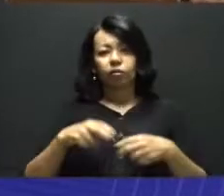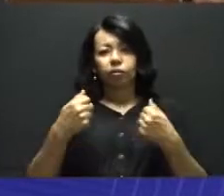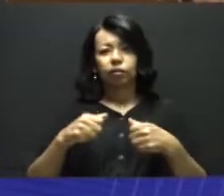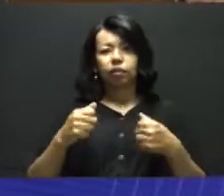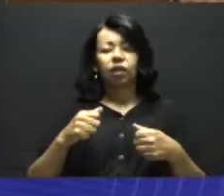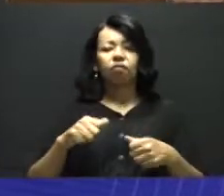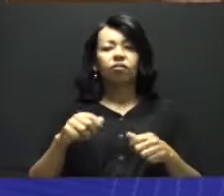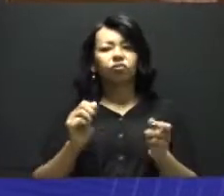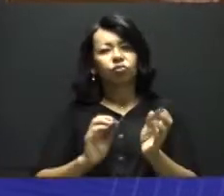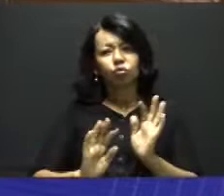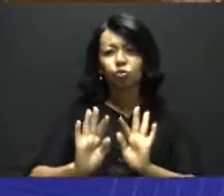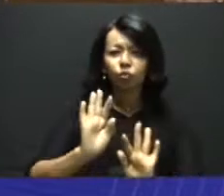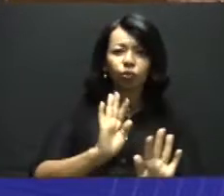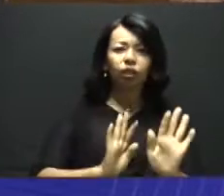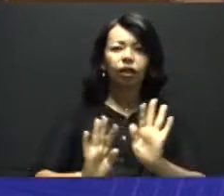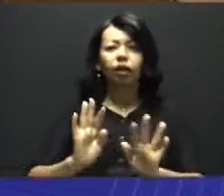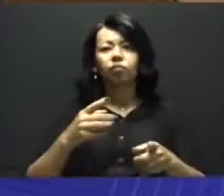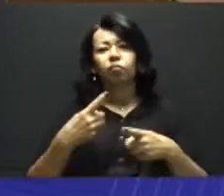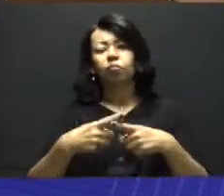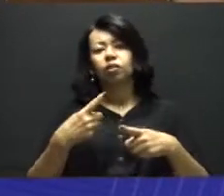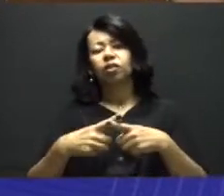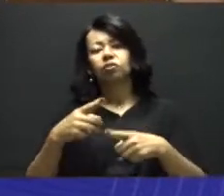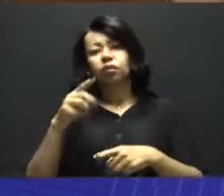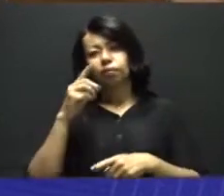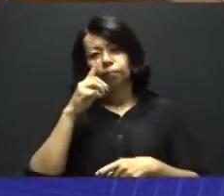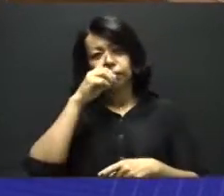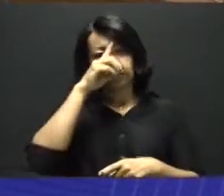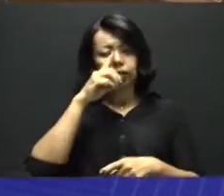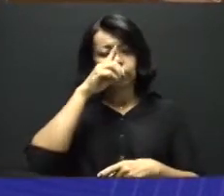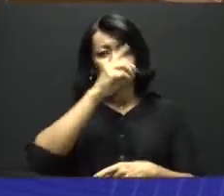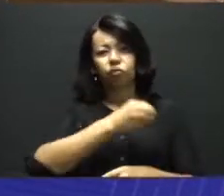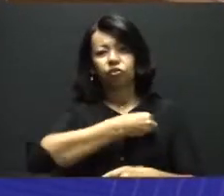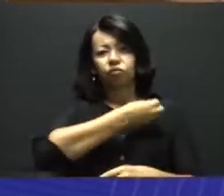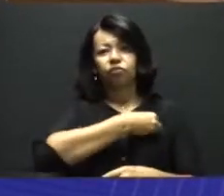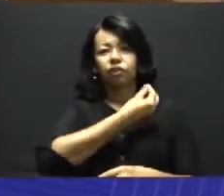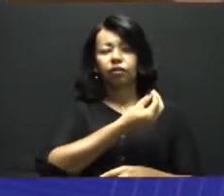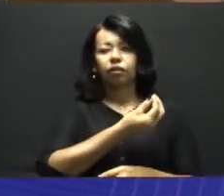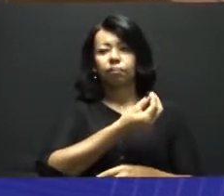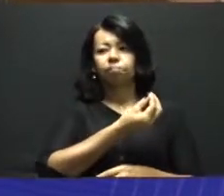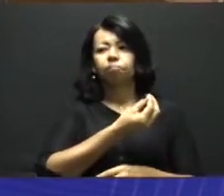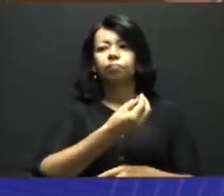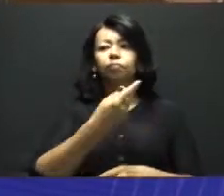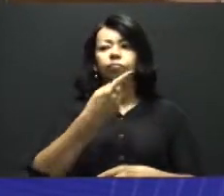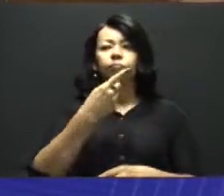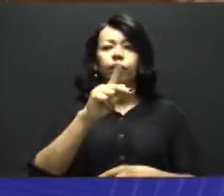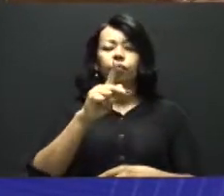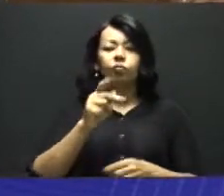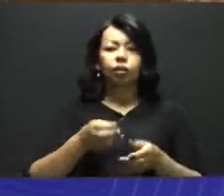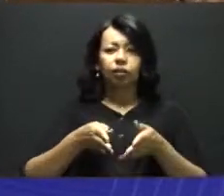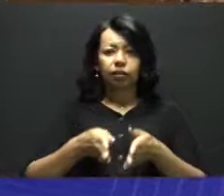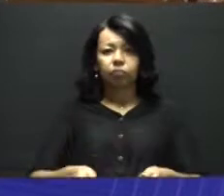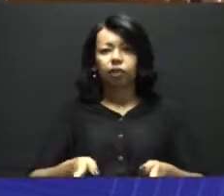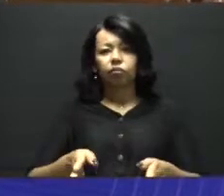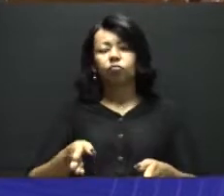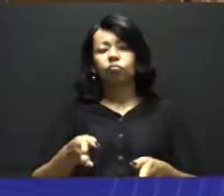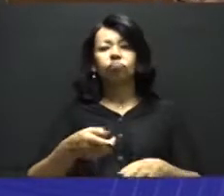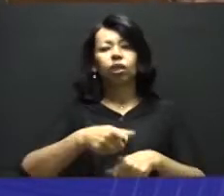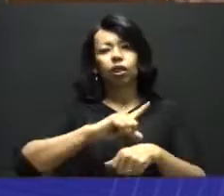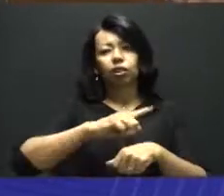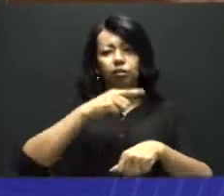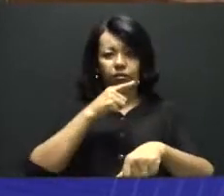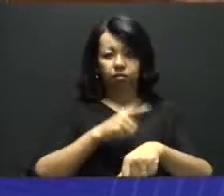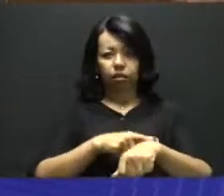muitos cuidados devido aos riscos riscos de vida que corria pelo fato do nascimento prematuro